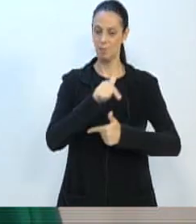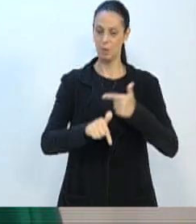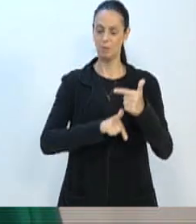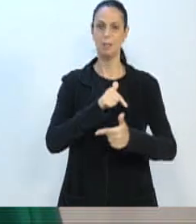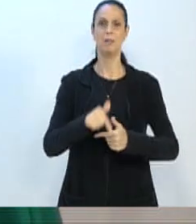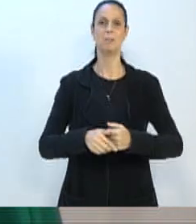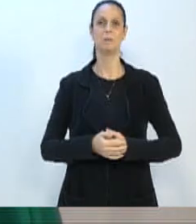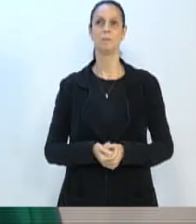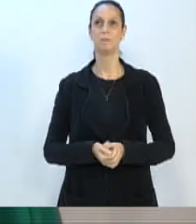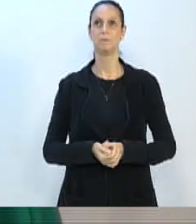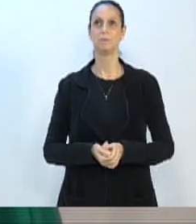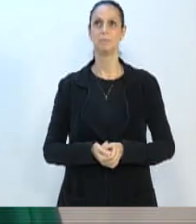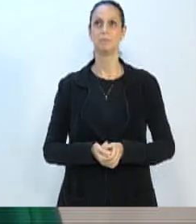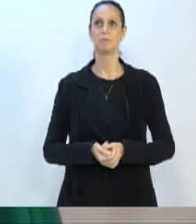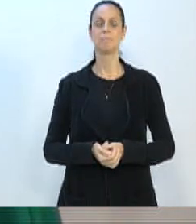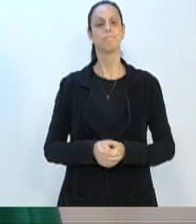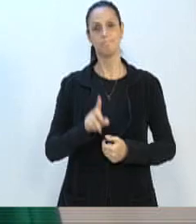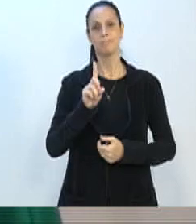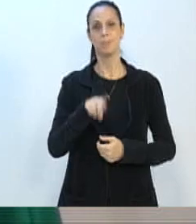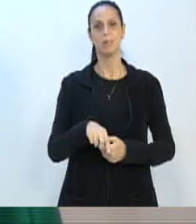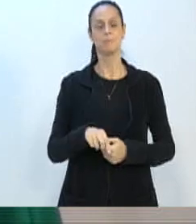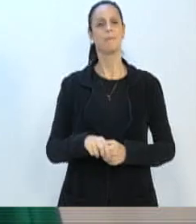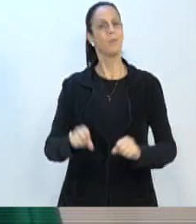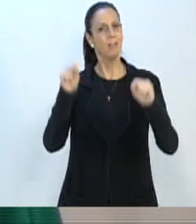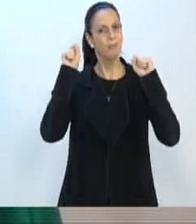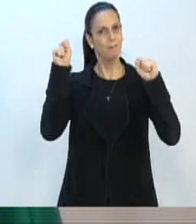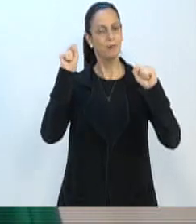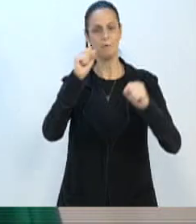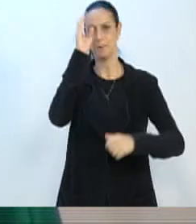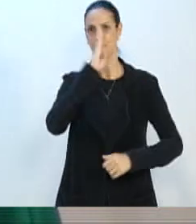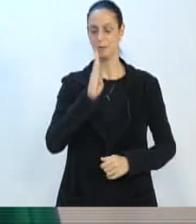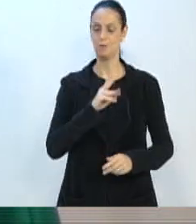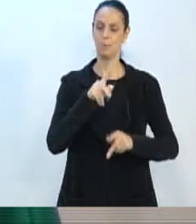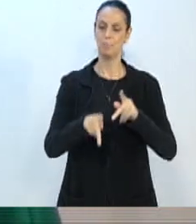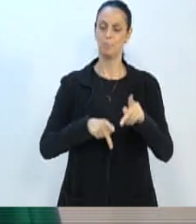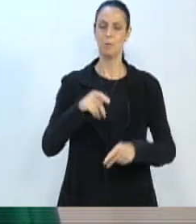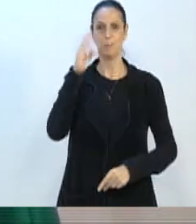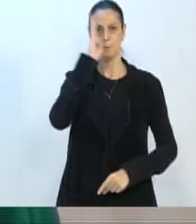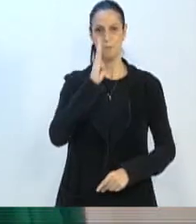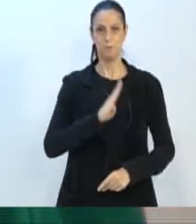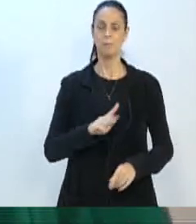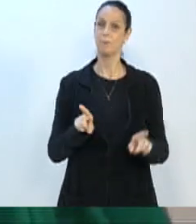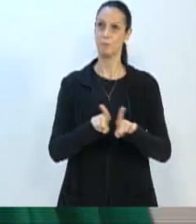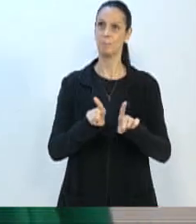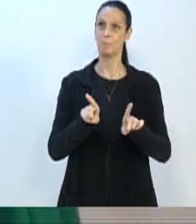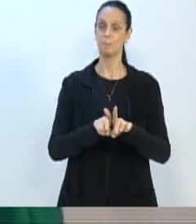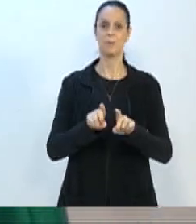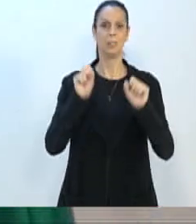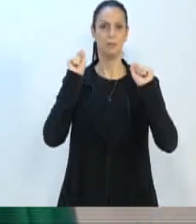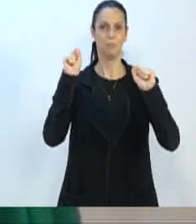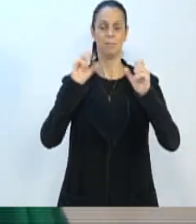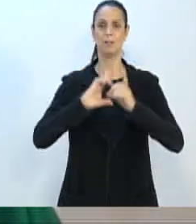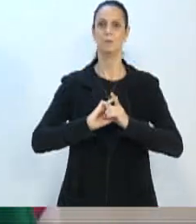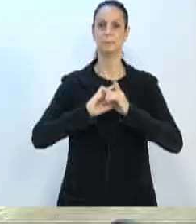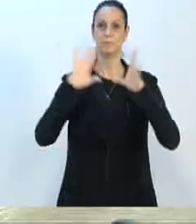e é isso Viva Brasil Vivo povo brasileiro e viva a democracia